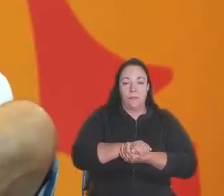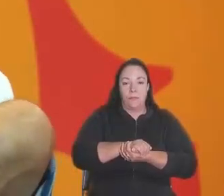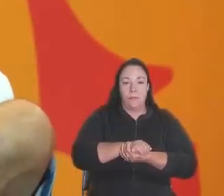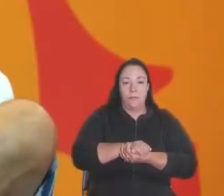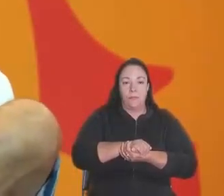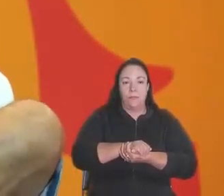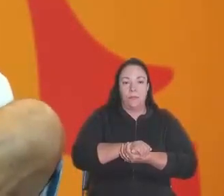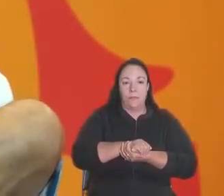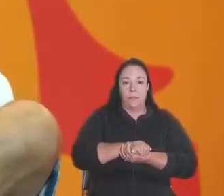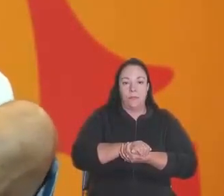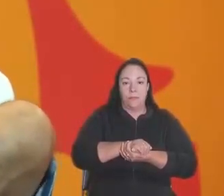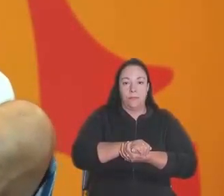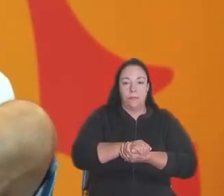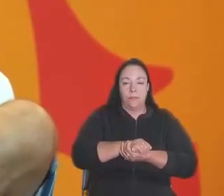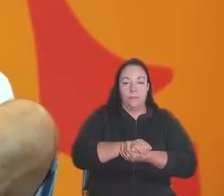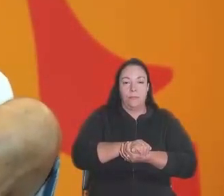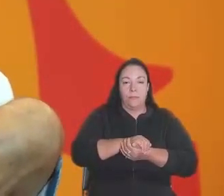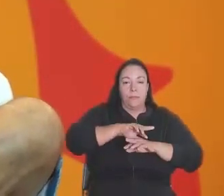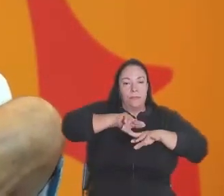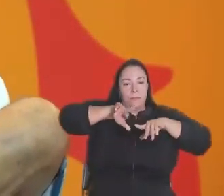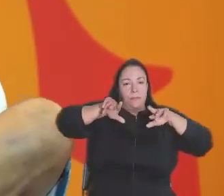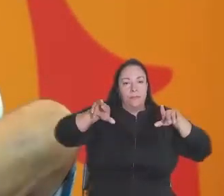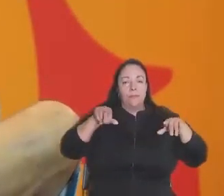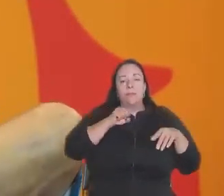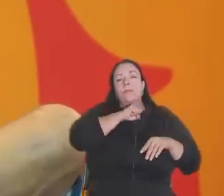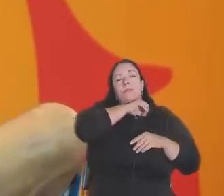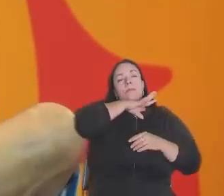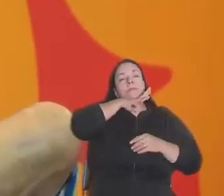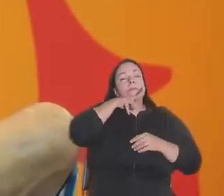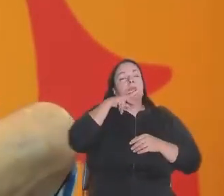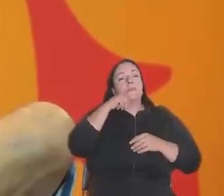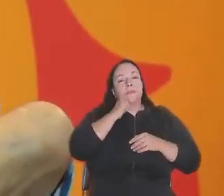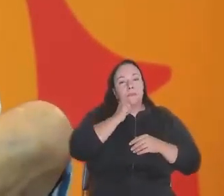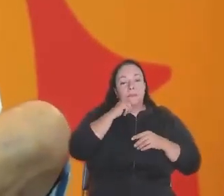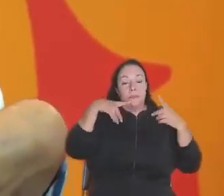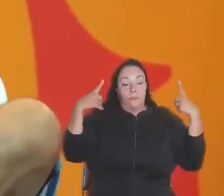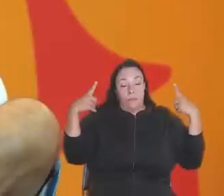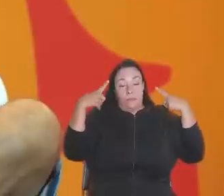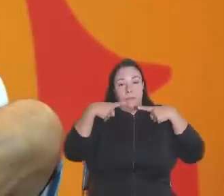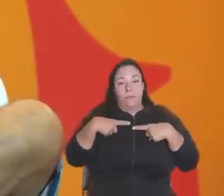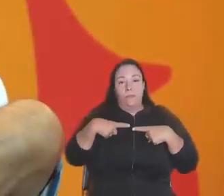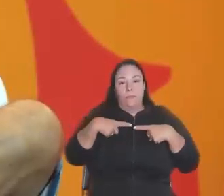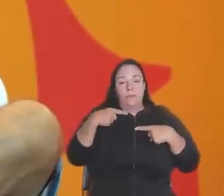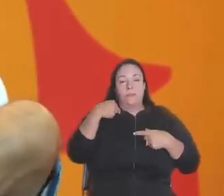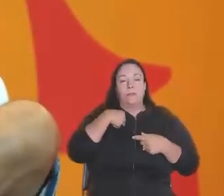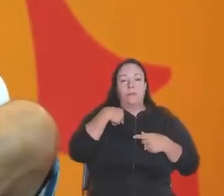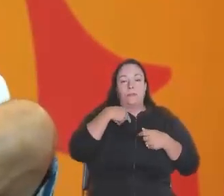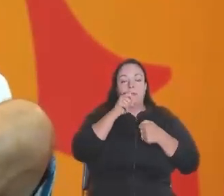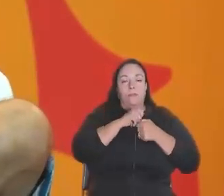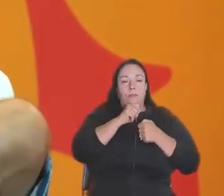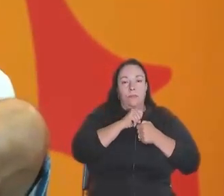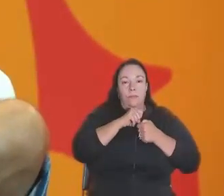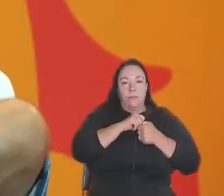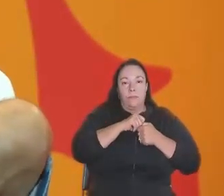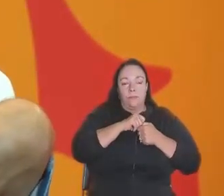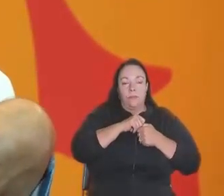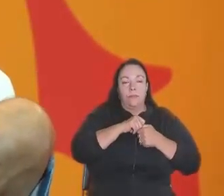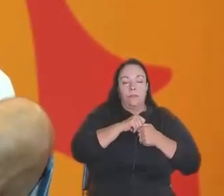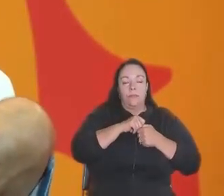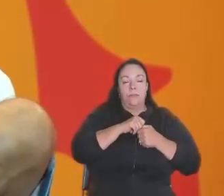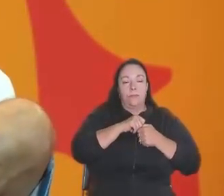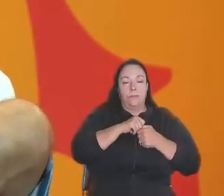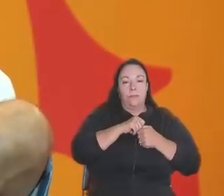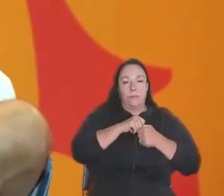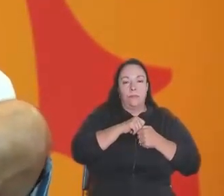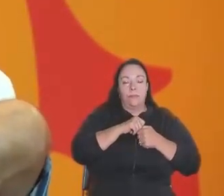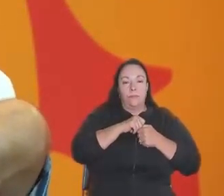ilustração também com vários animais, sabe? Foi desafiador a fazer. São muitos elementos numa única ilustração, sabe? É uma